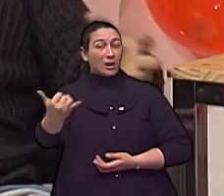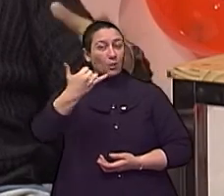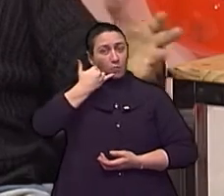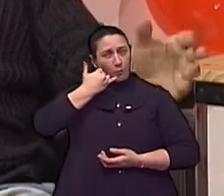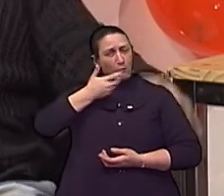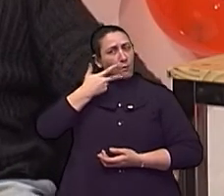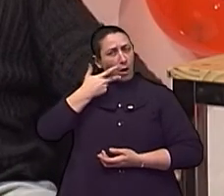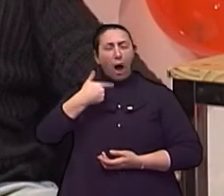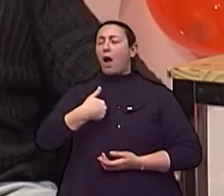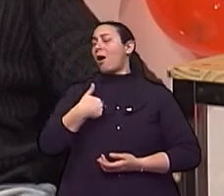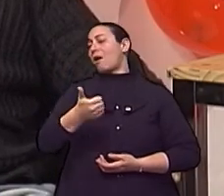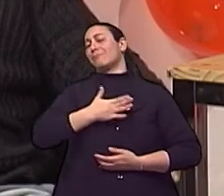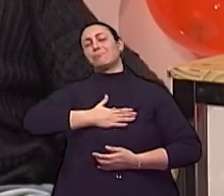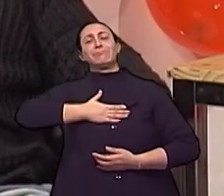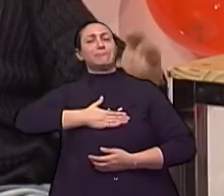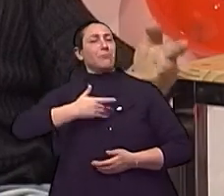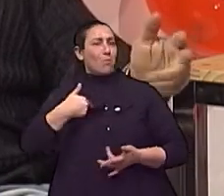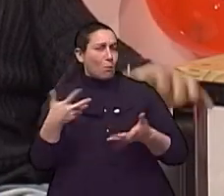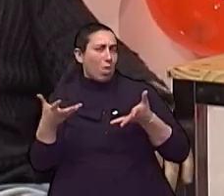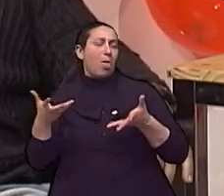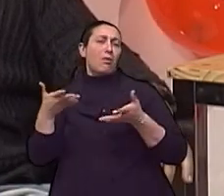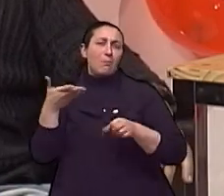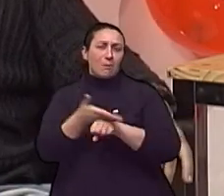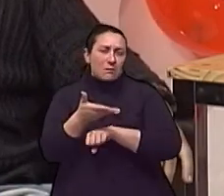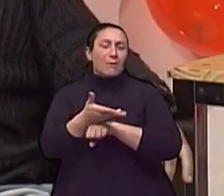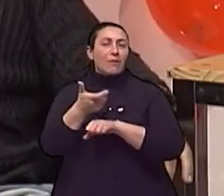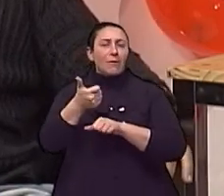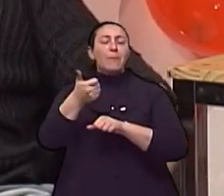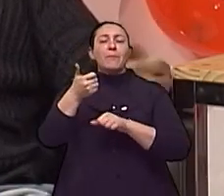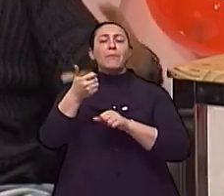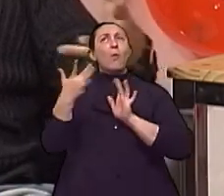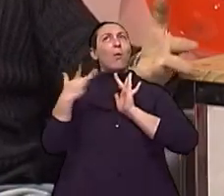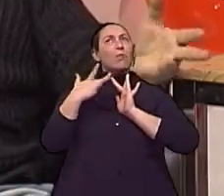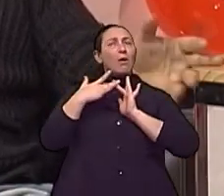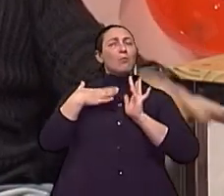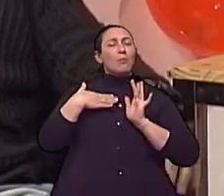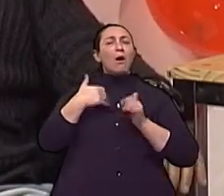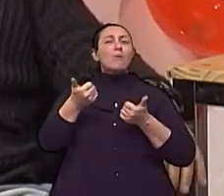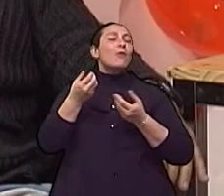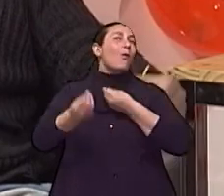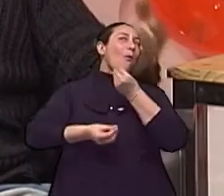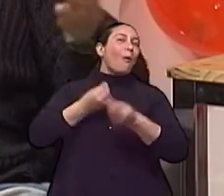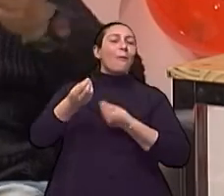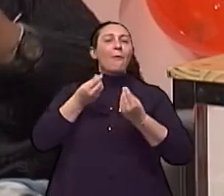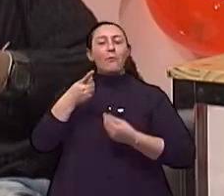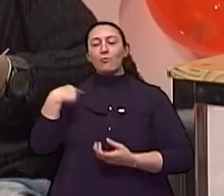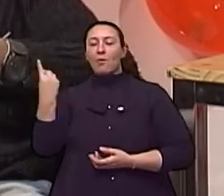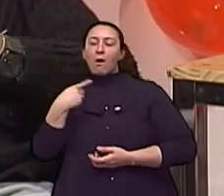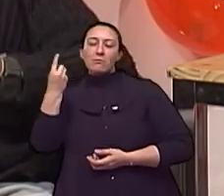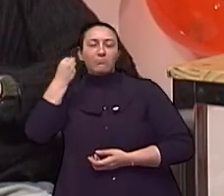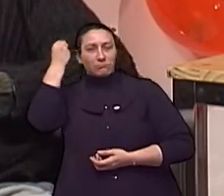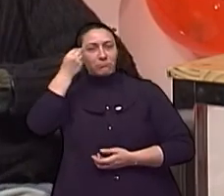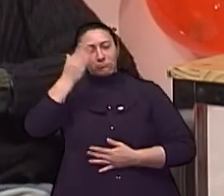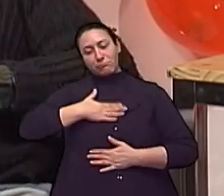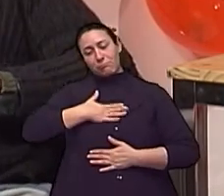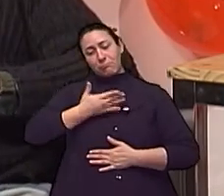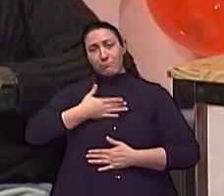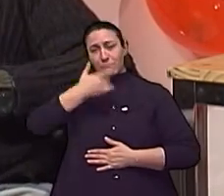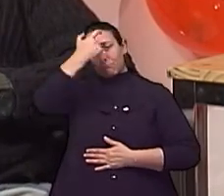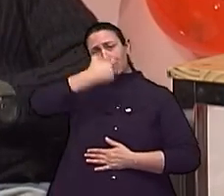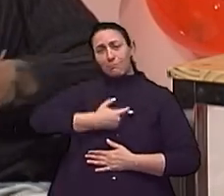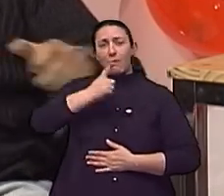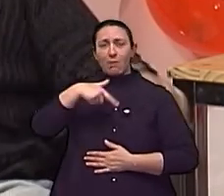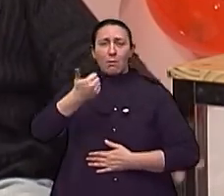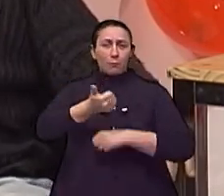falta foi extremamente instigante né quando a produção entrou em contato porque fica pensando como é que a gente vai se posicionar do lugar que eu falo